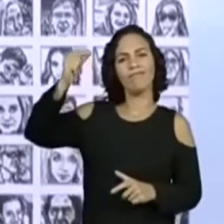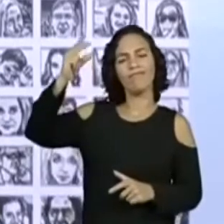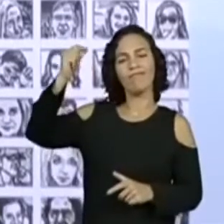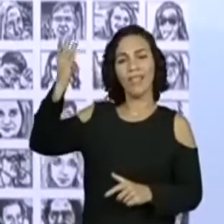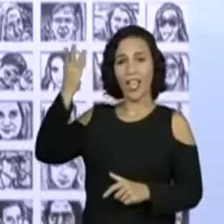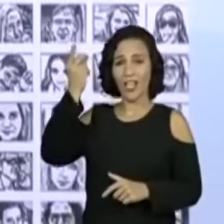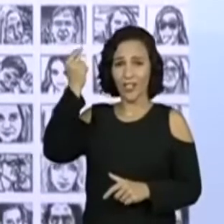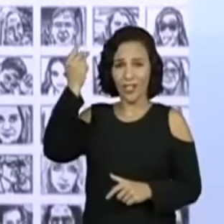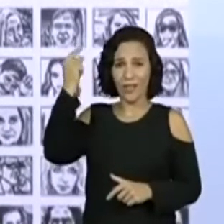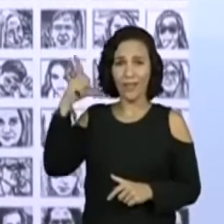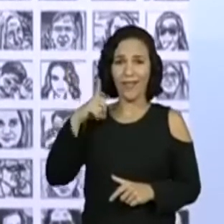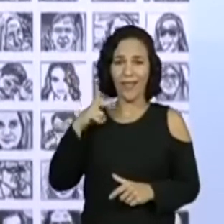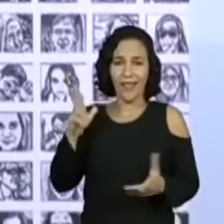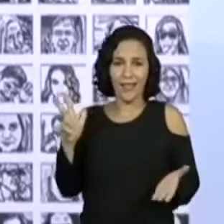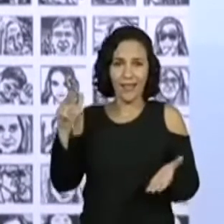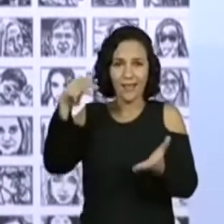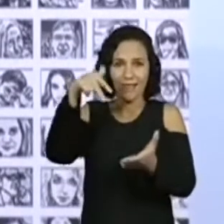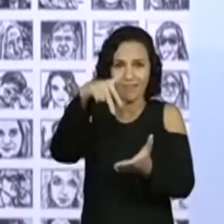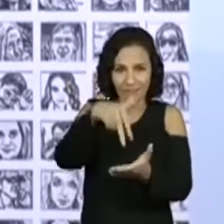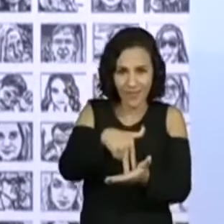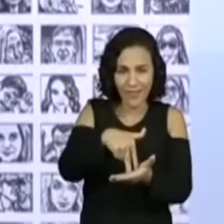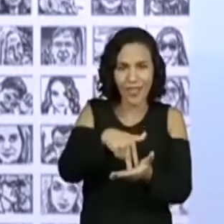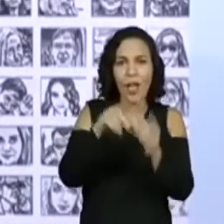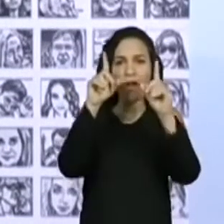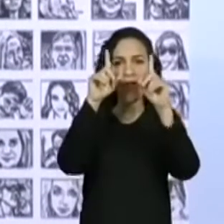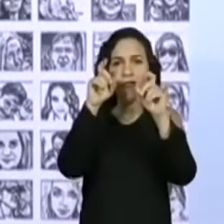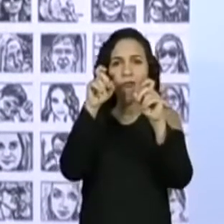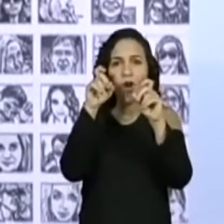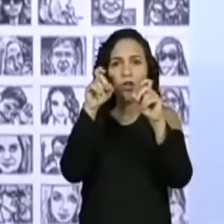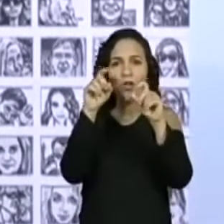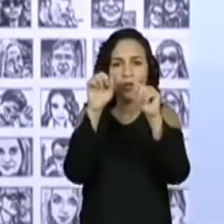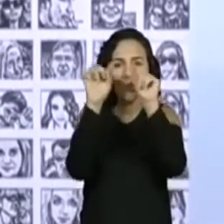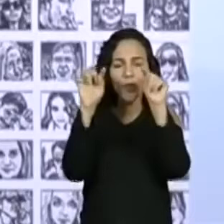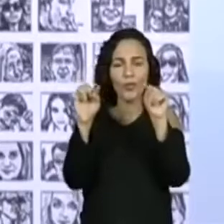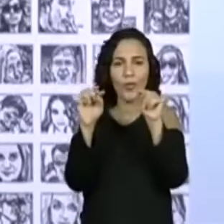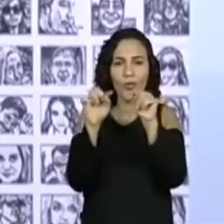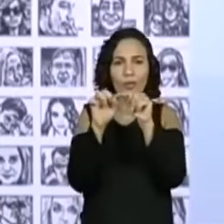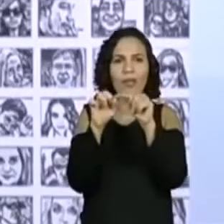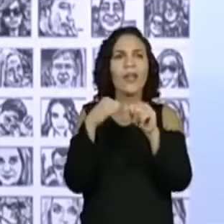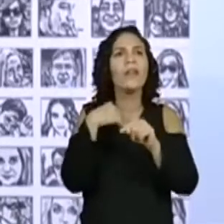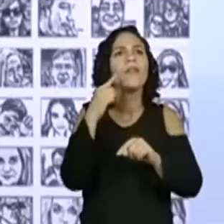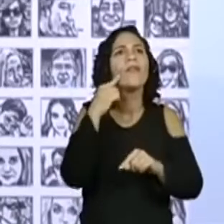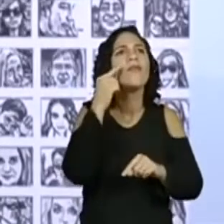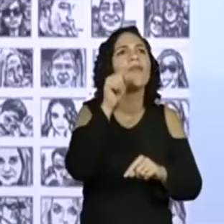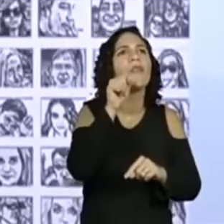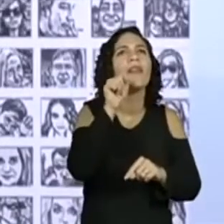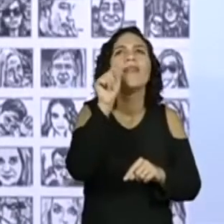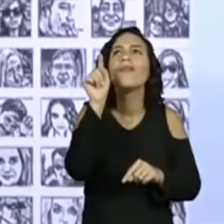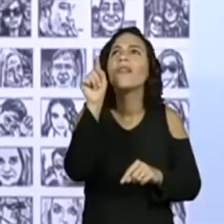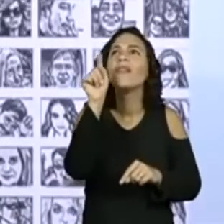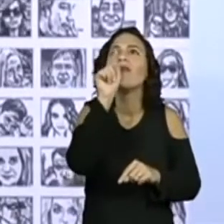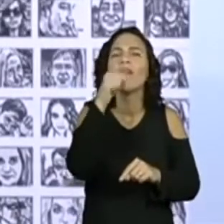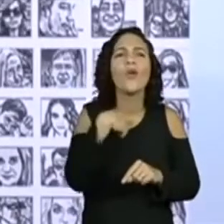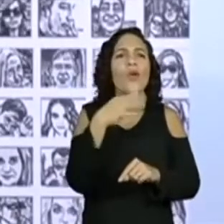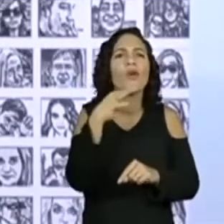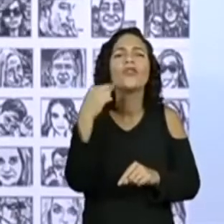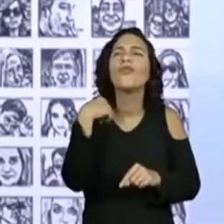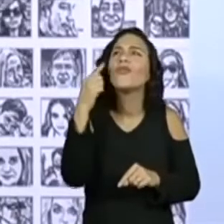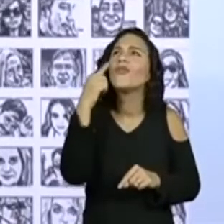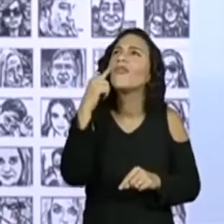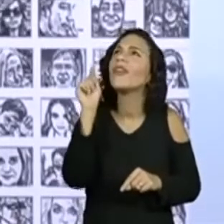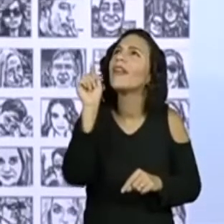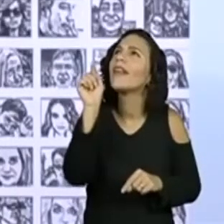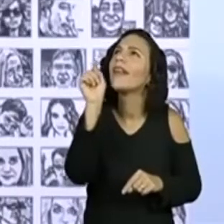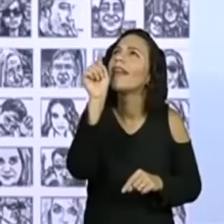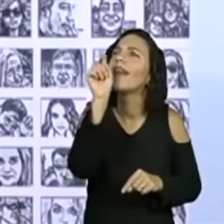3x4, que tinha várias fotos de pessoas desconhecidas, que às vezes a gente ficava até tentando ver se tinha alguém conhecido